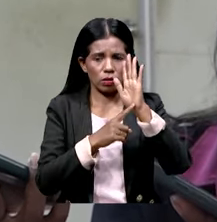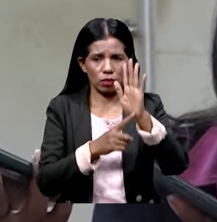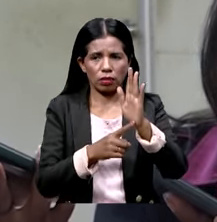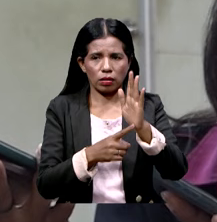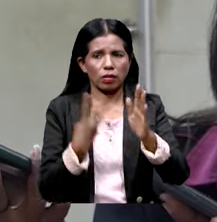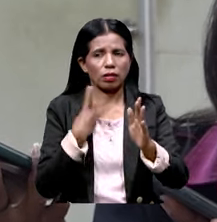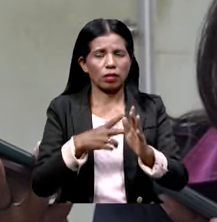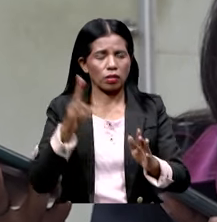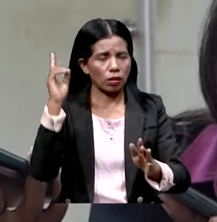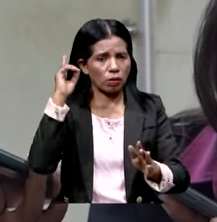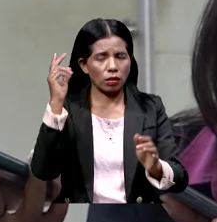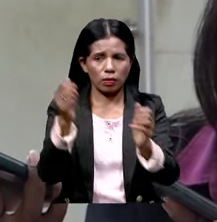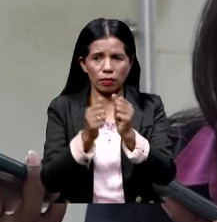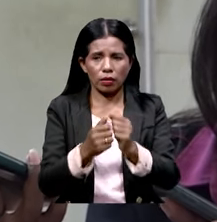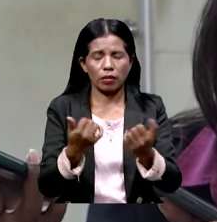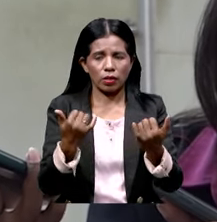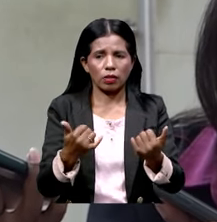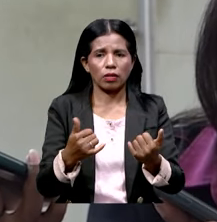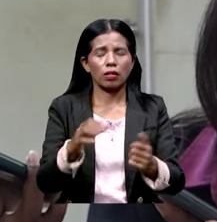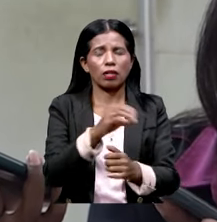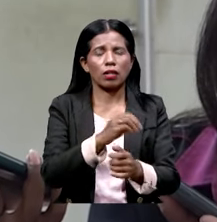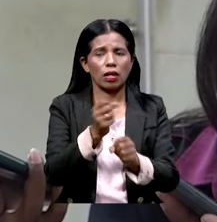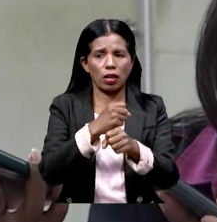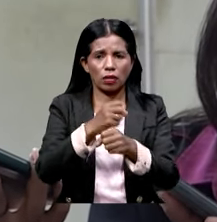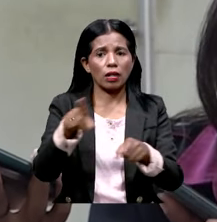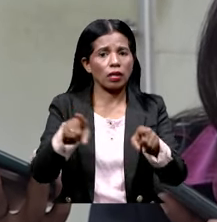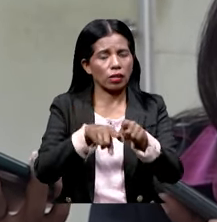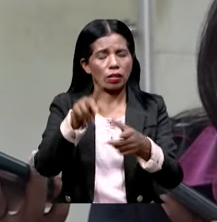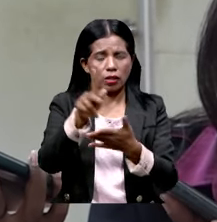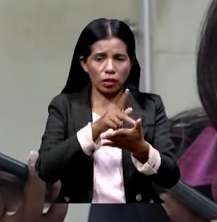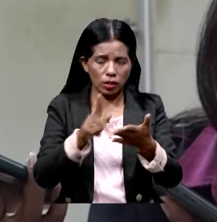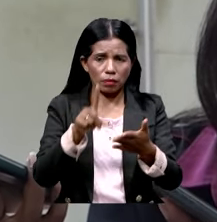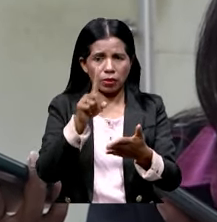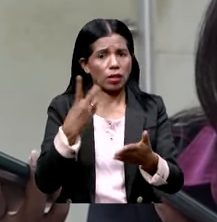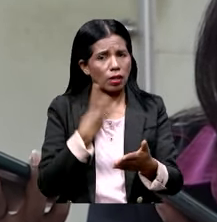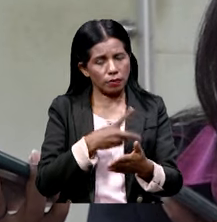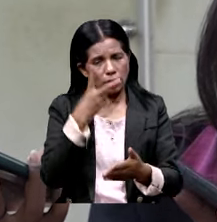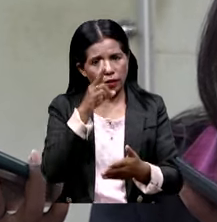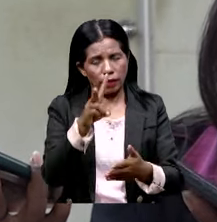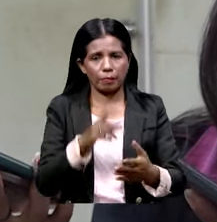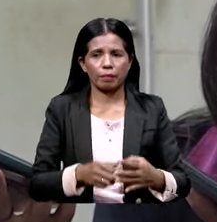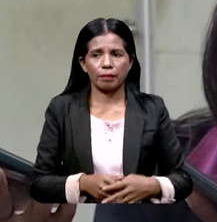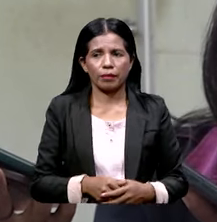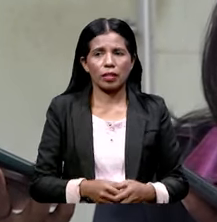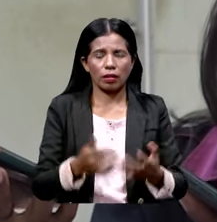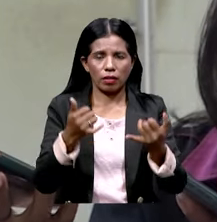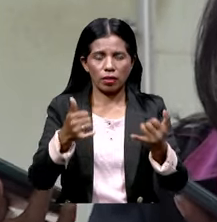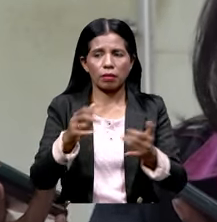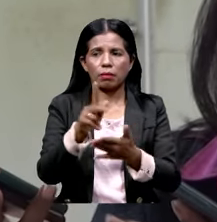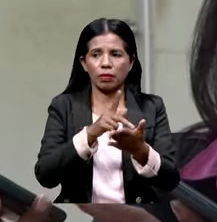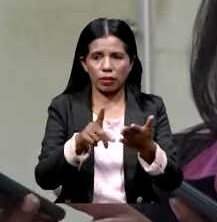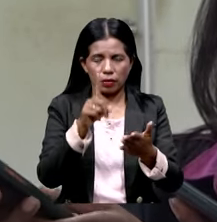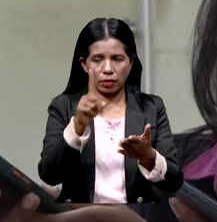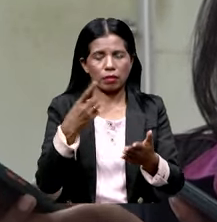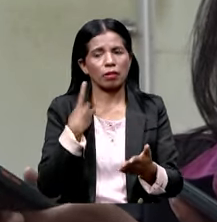e tarona para mos. E daí mos nem constitui crime ida. Então a mim se haré se e daí uma crime ida a